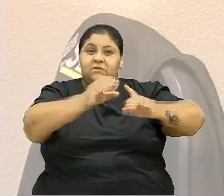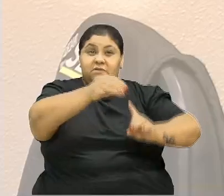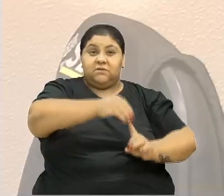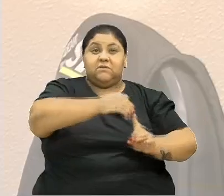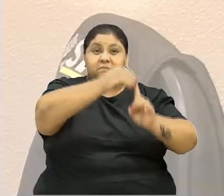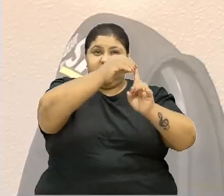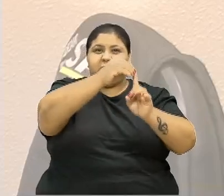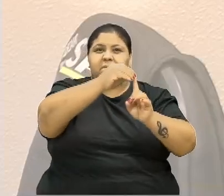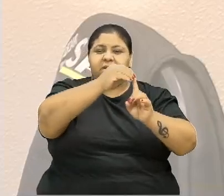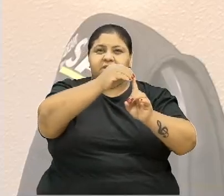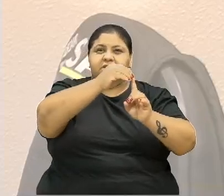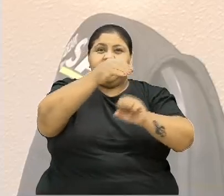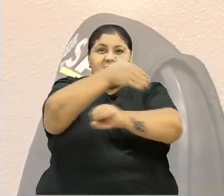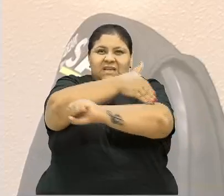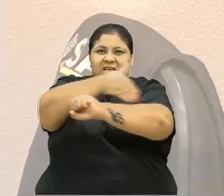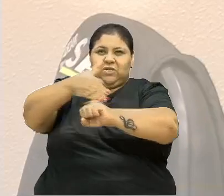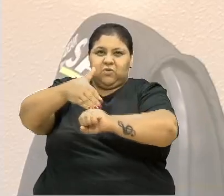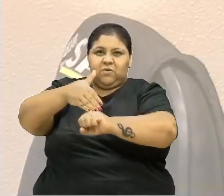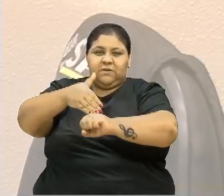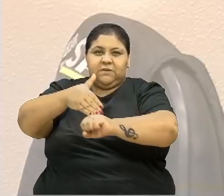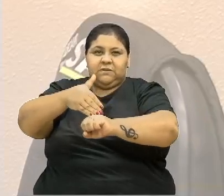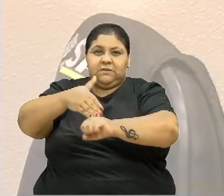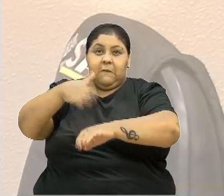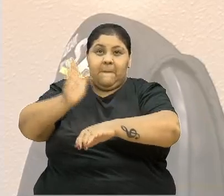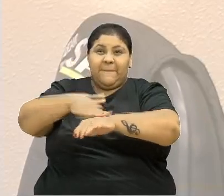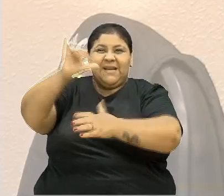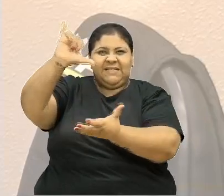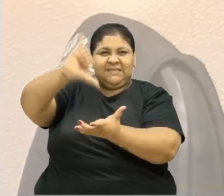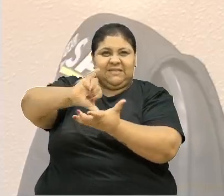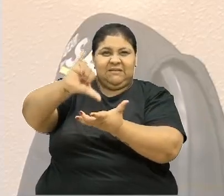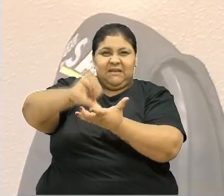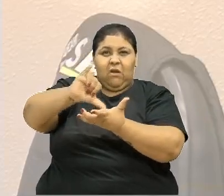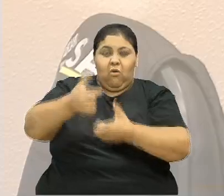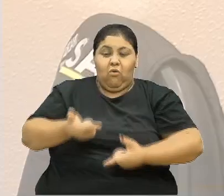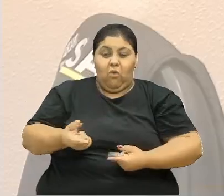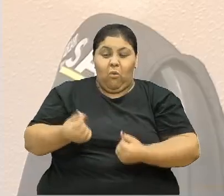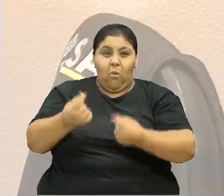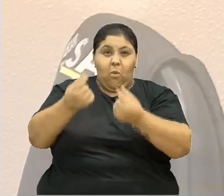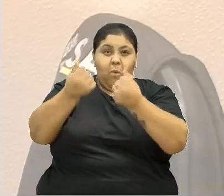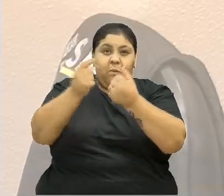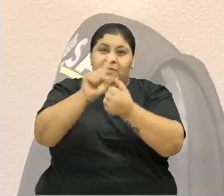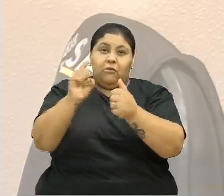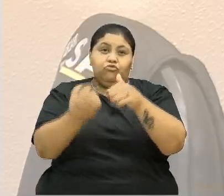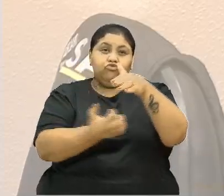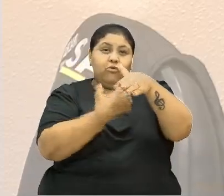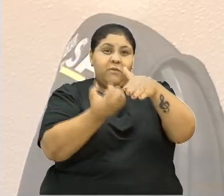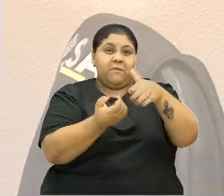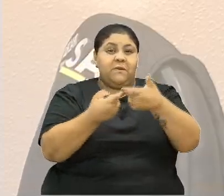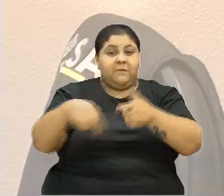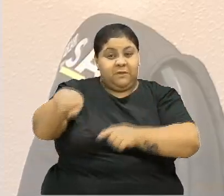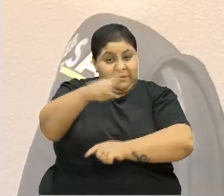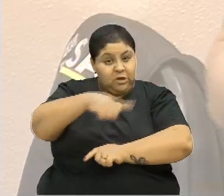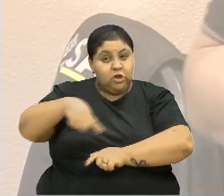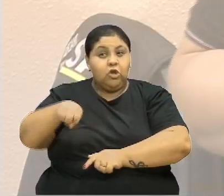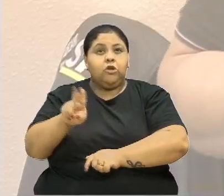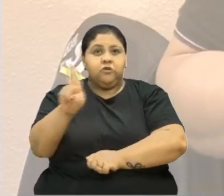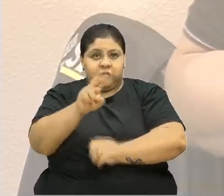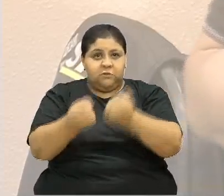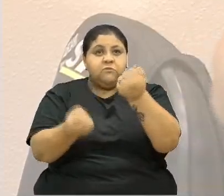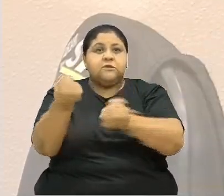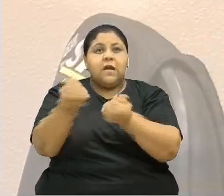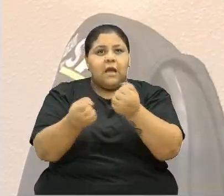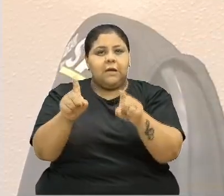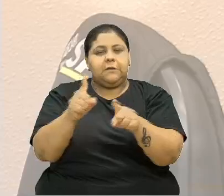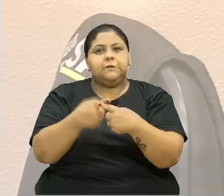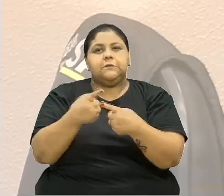vias principais, onde dá um custo elevadíssimo para a empresa, não só para a empresa, mas também para nós que usamos os veículos, né?